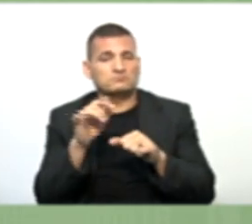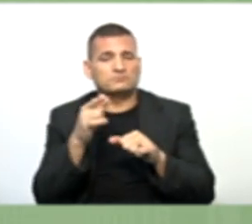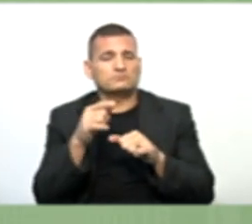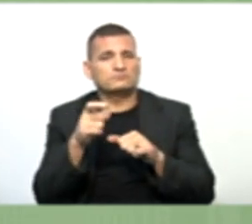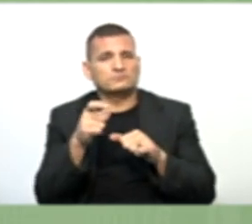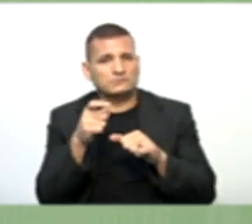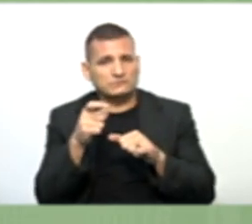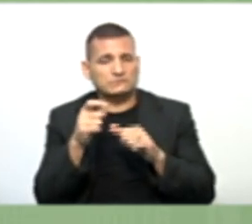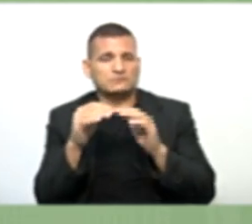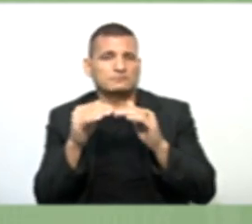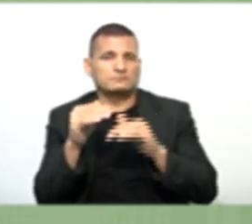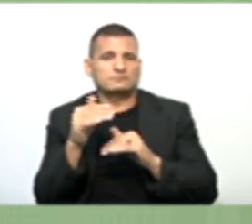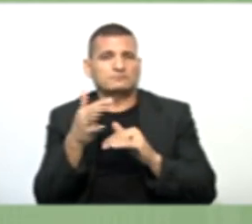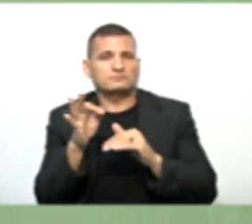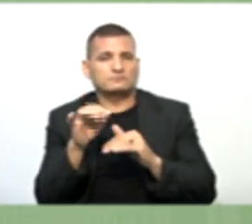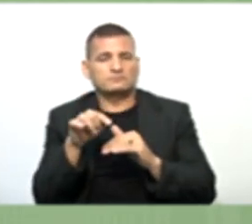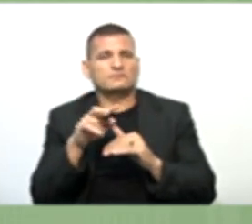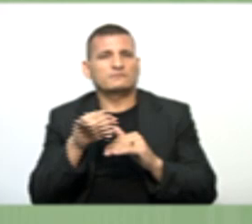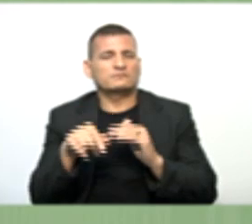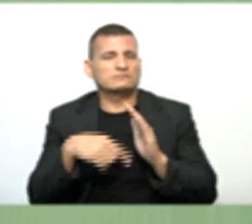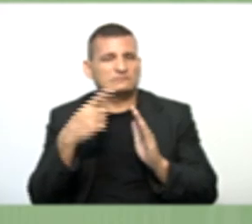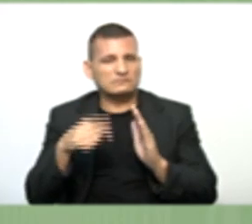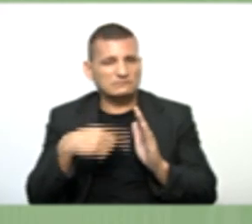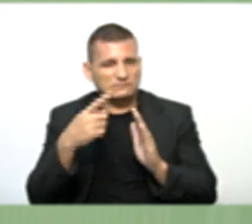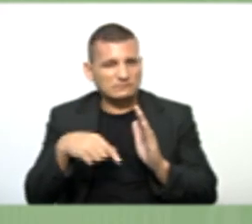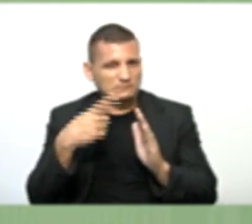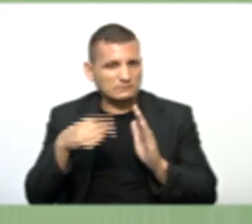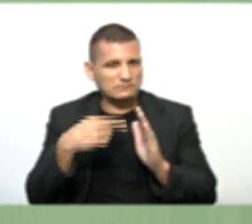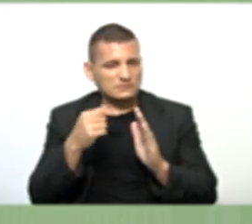que 10. E esse laço vai executar para sempre. Quer